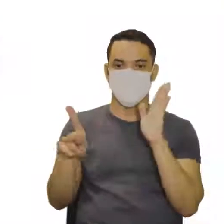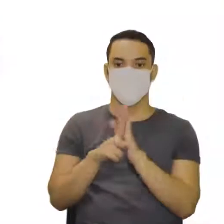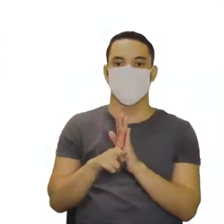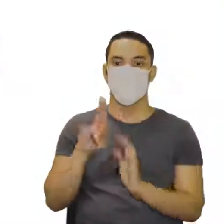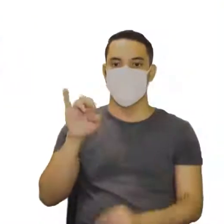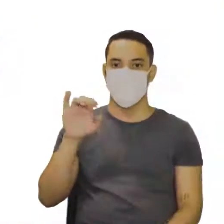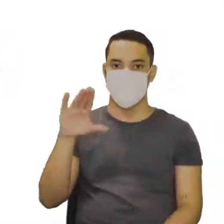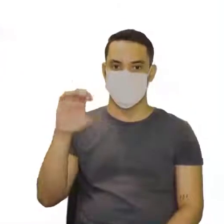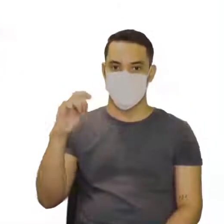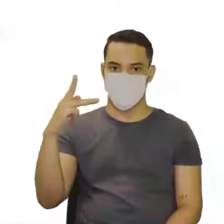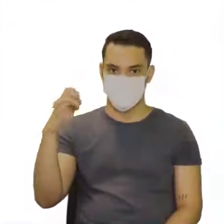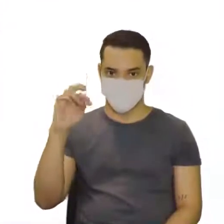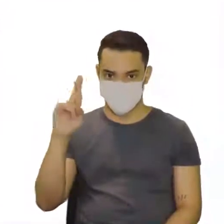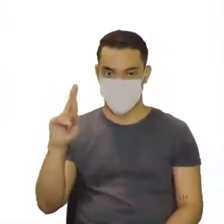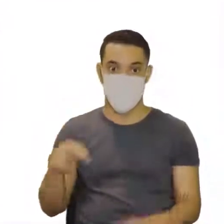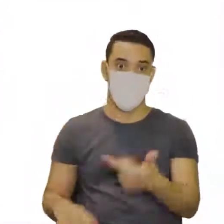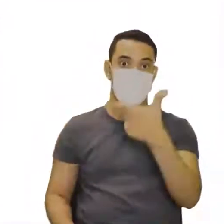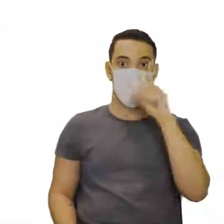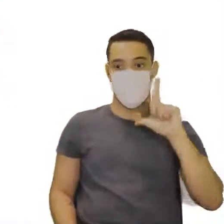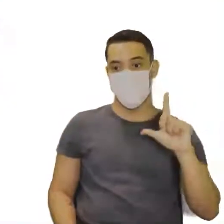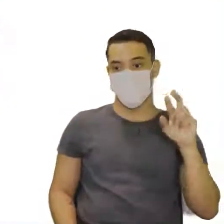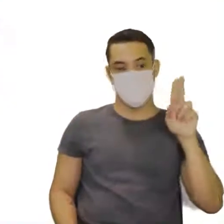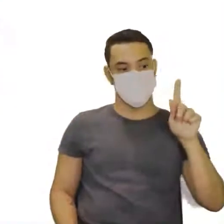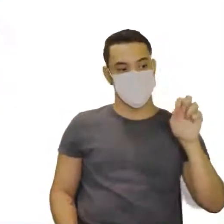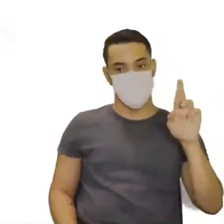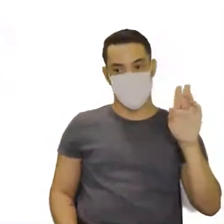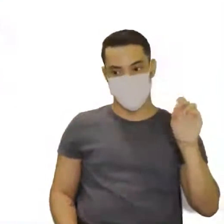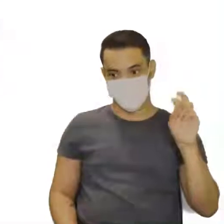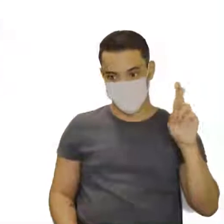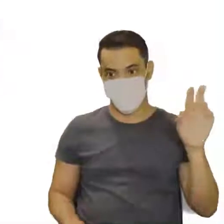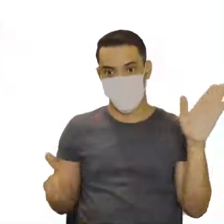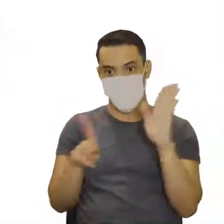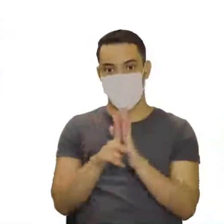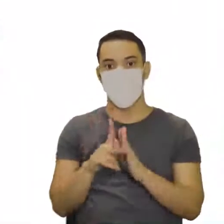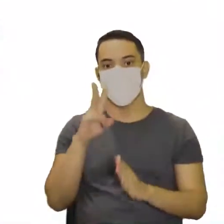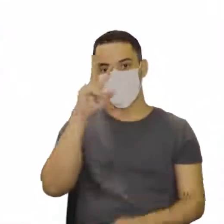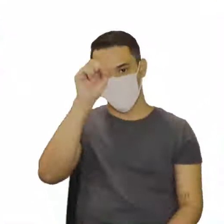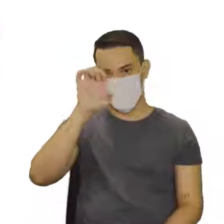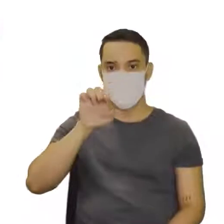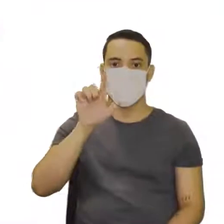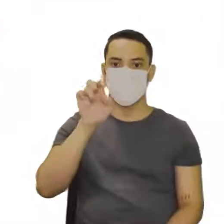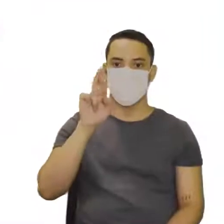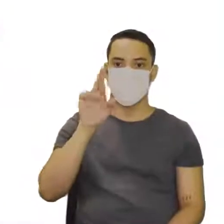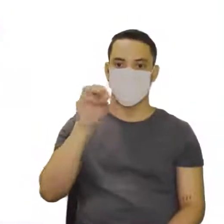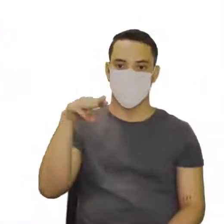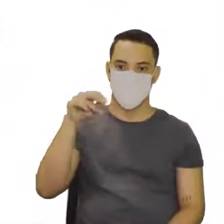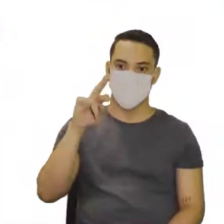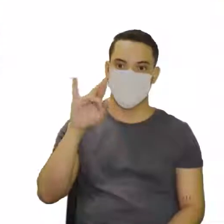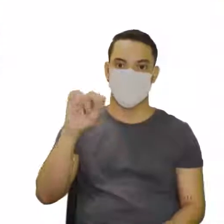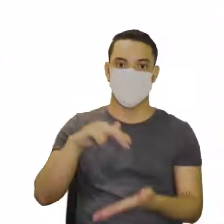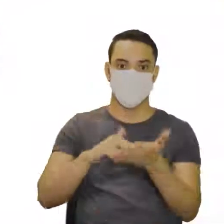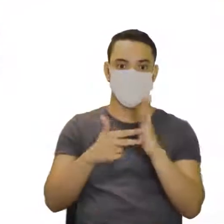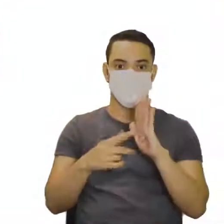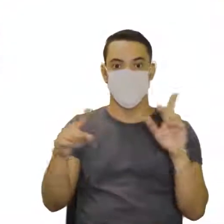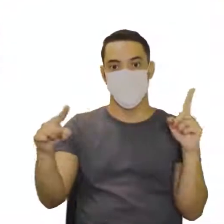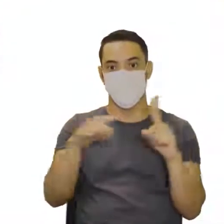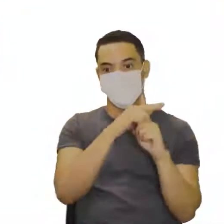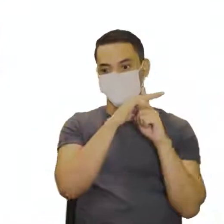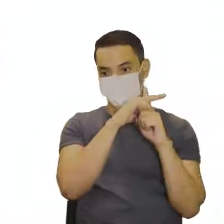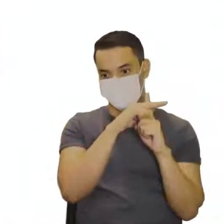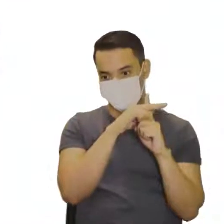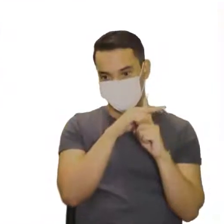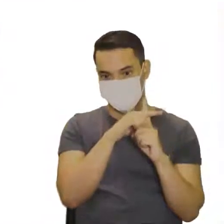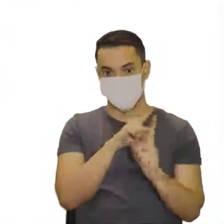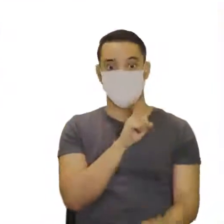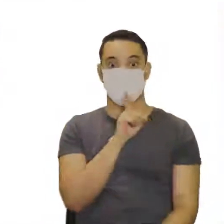receptor. Lá nos terminais do gerador é força eletromotriz. Nós vimos que é positivo, tá bom? Aqui, já